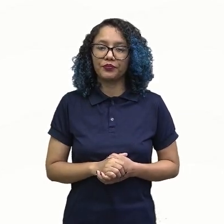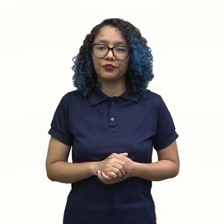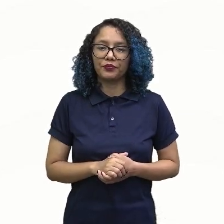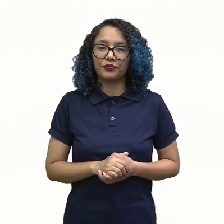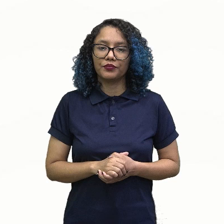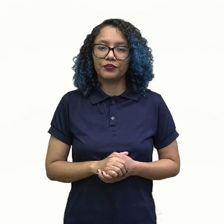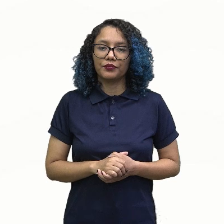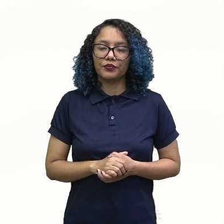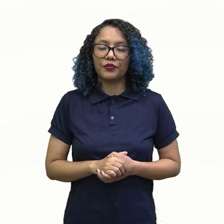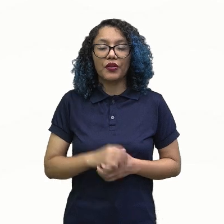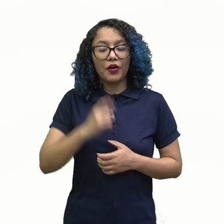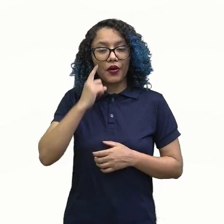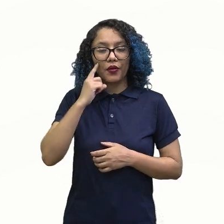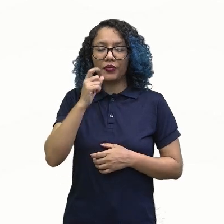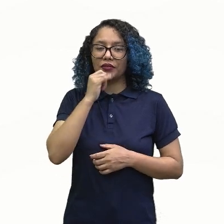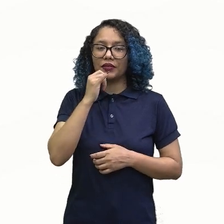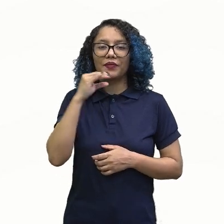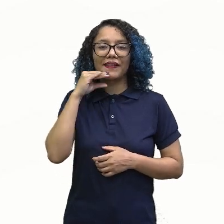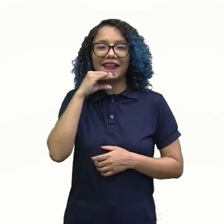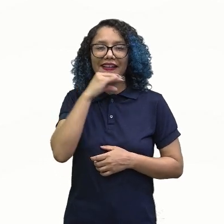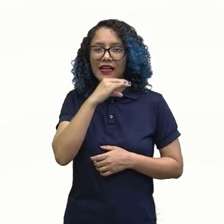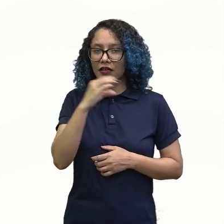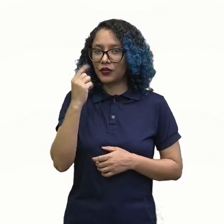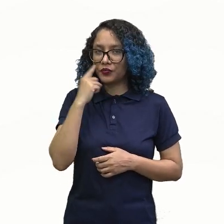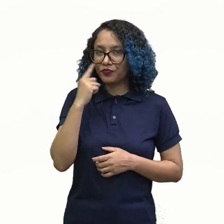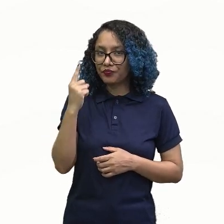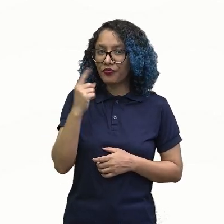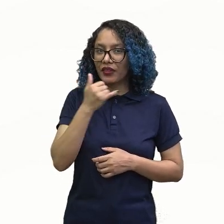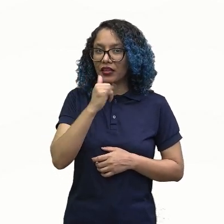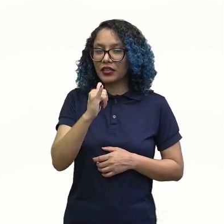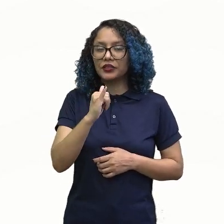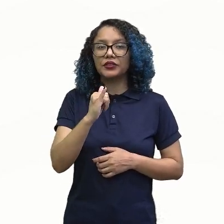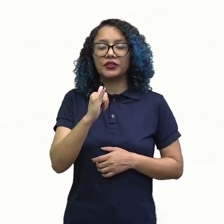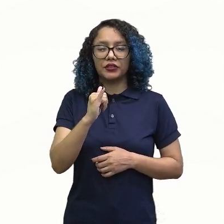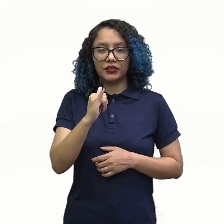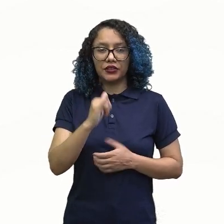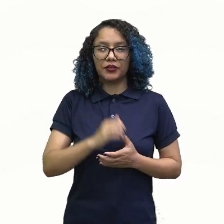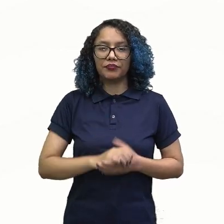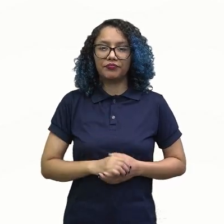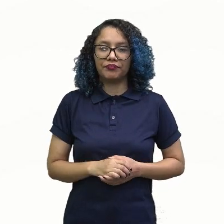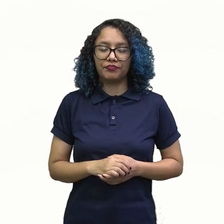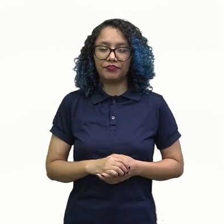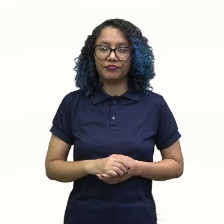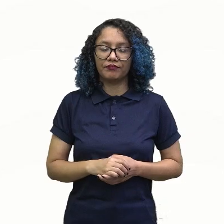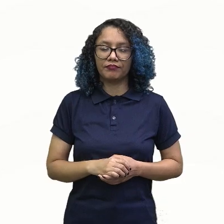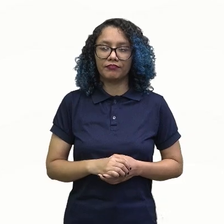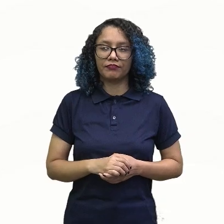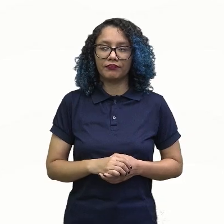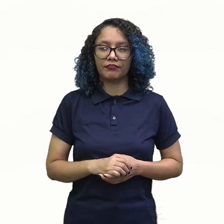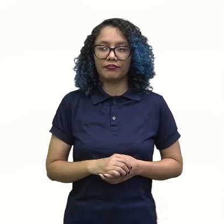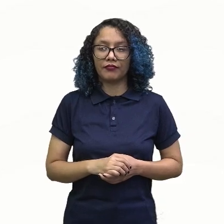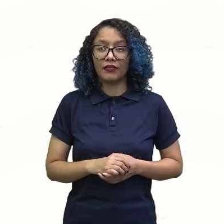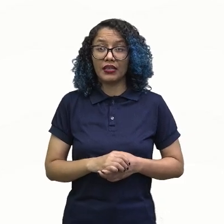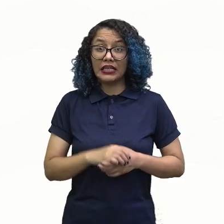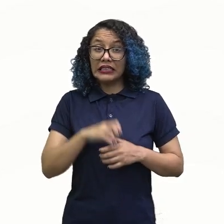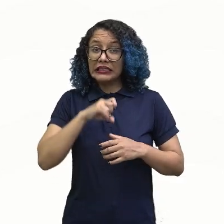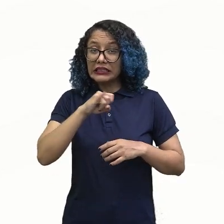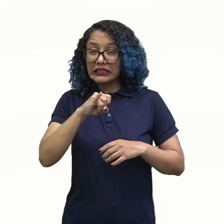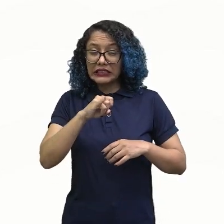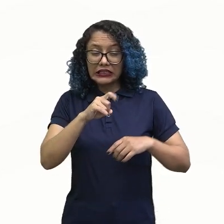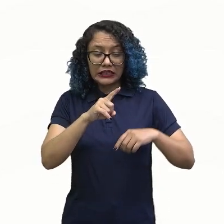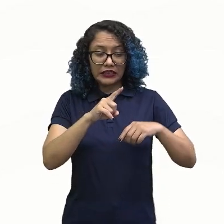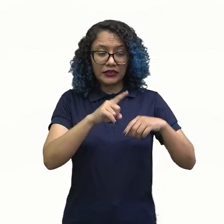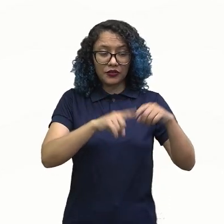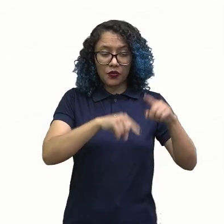Você tem o calor, que é a energia do movimento, é aquela que vai transferir de um corpo que tem temperatura maior para